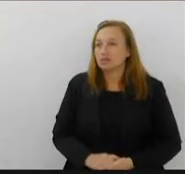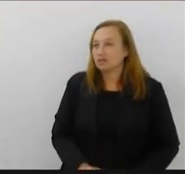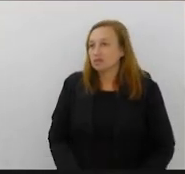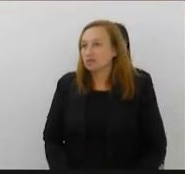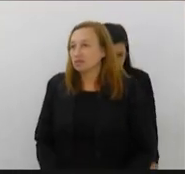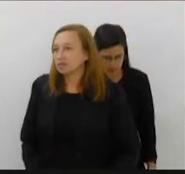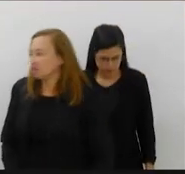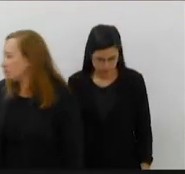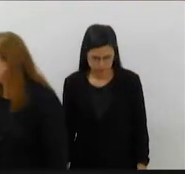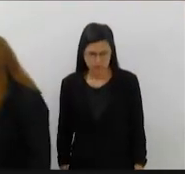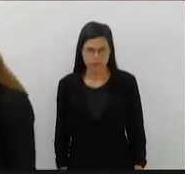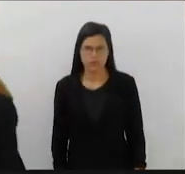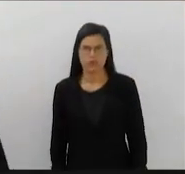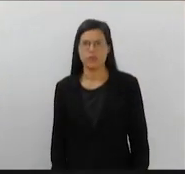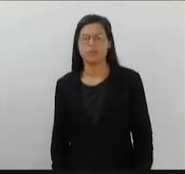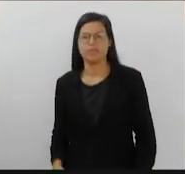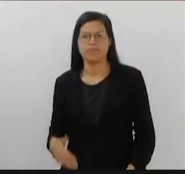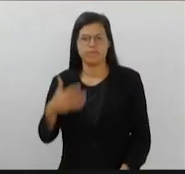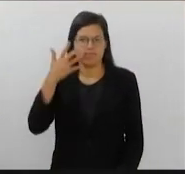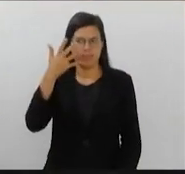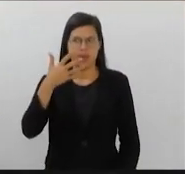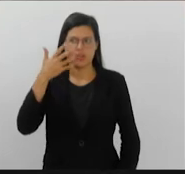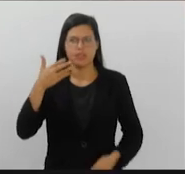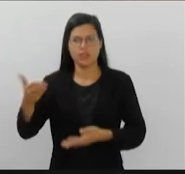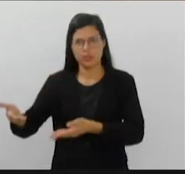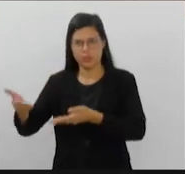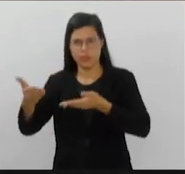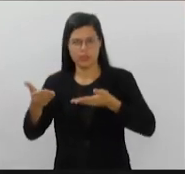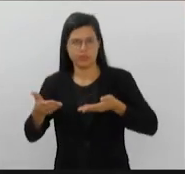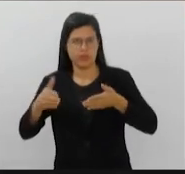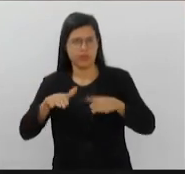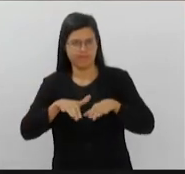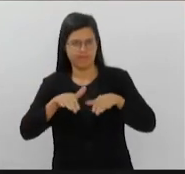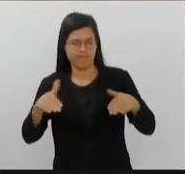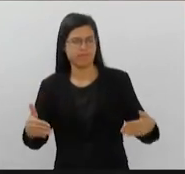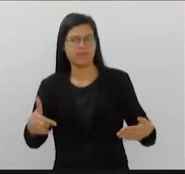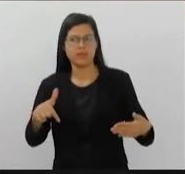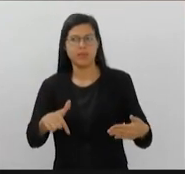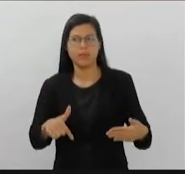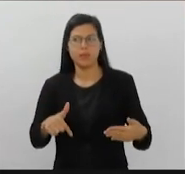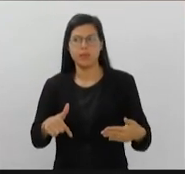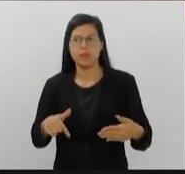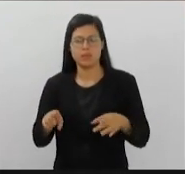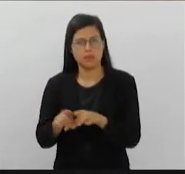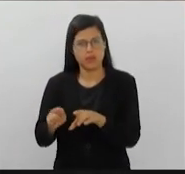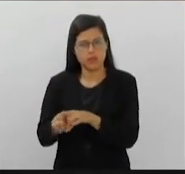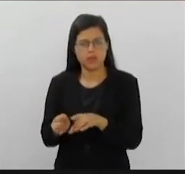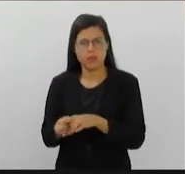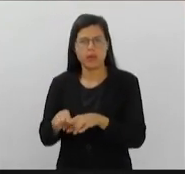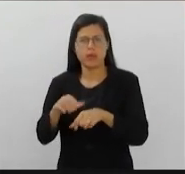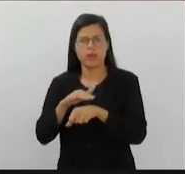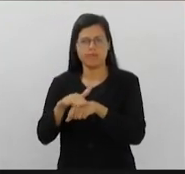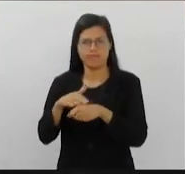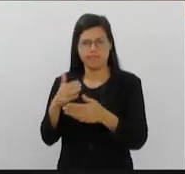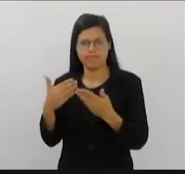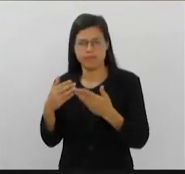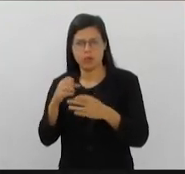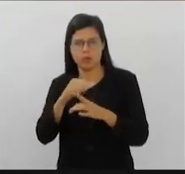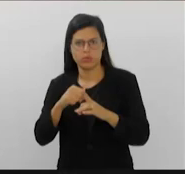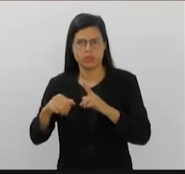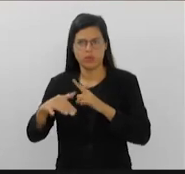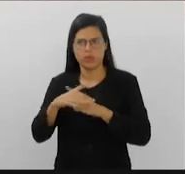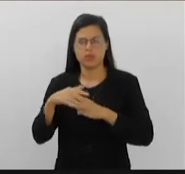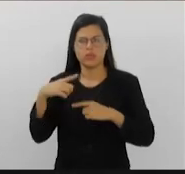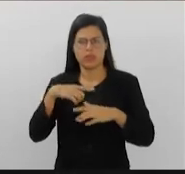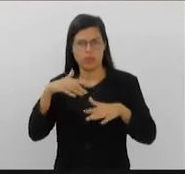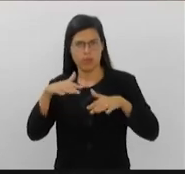autoridades da mesa, palestrantes, convidados aqui, é me direcionar à sociedade civil organizada, né? A gente tem aqui juventudes partidárias,